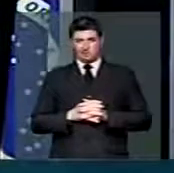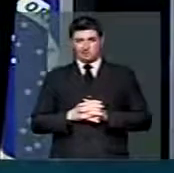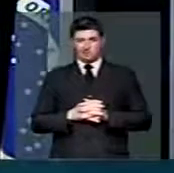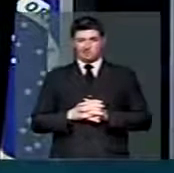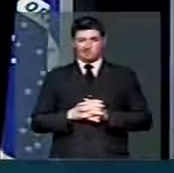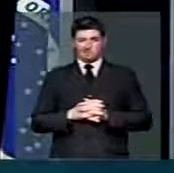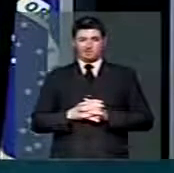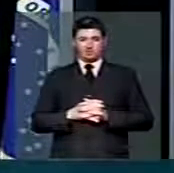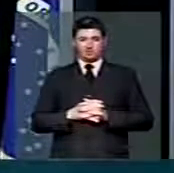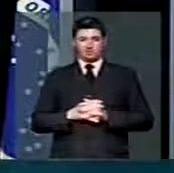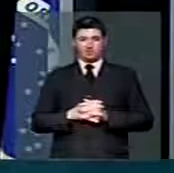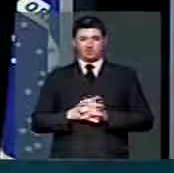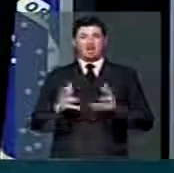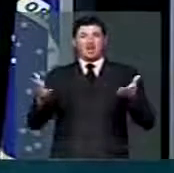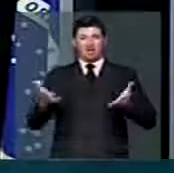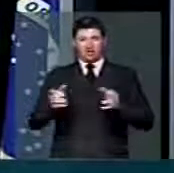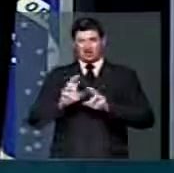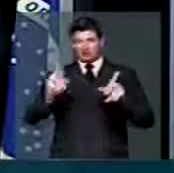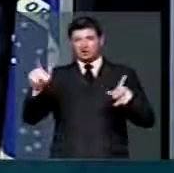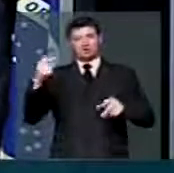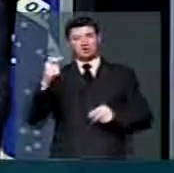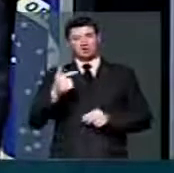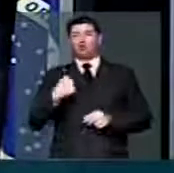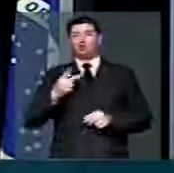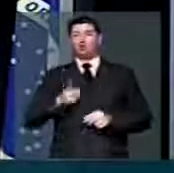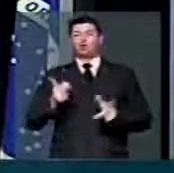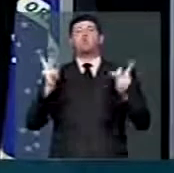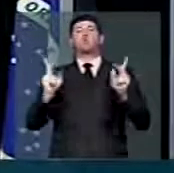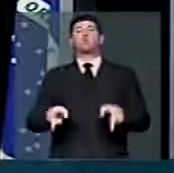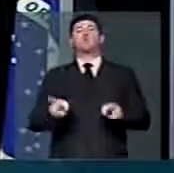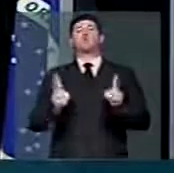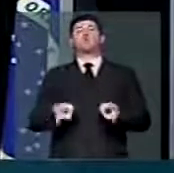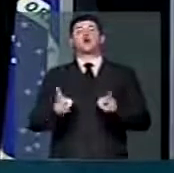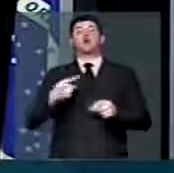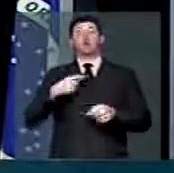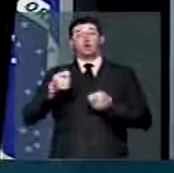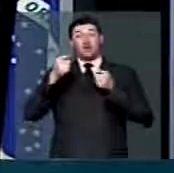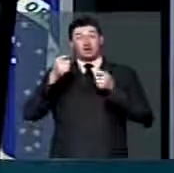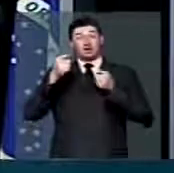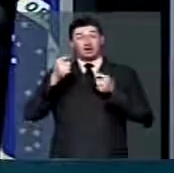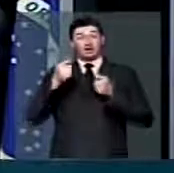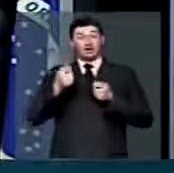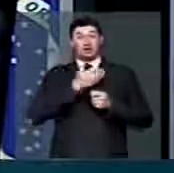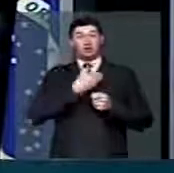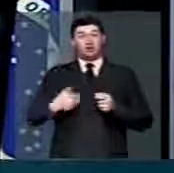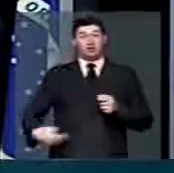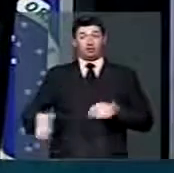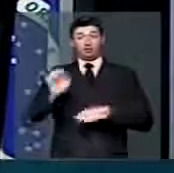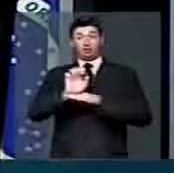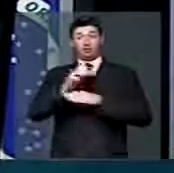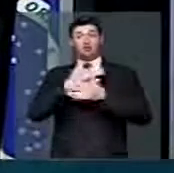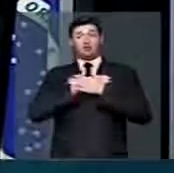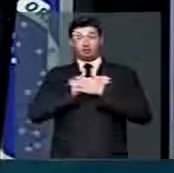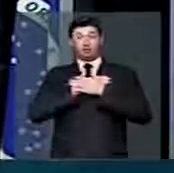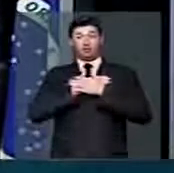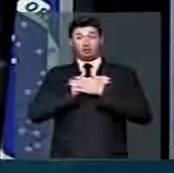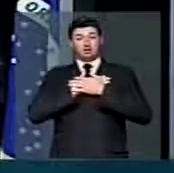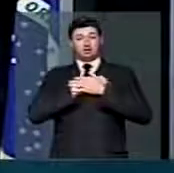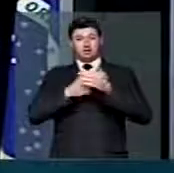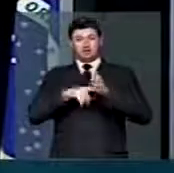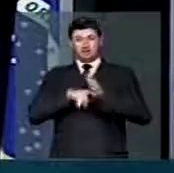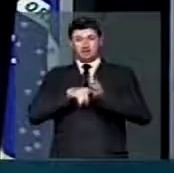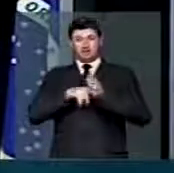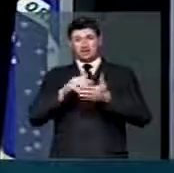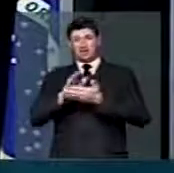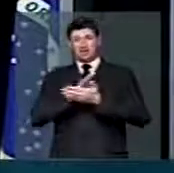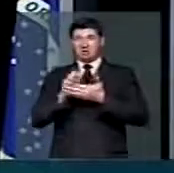E dessa vez não vai ser diferente. Serei candidato a governador do meu estado. Nas